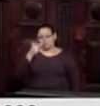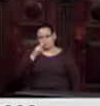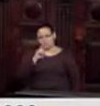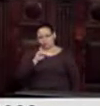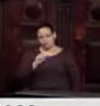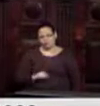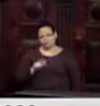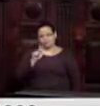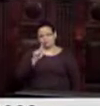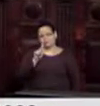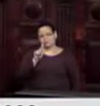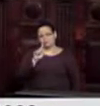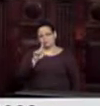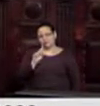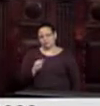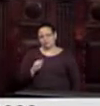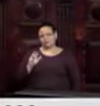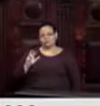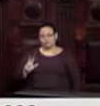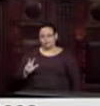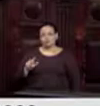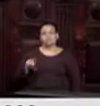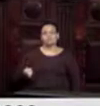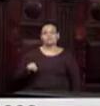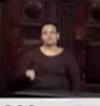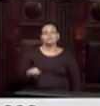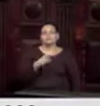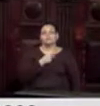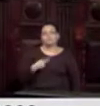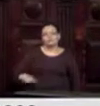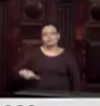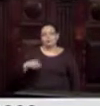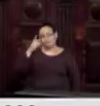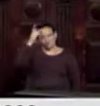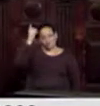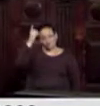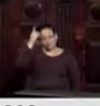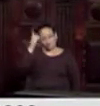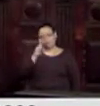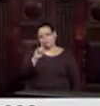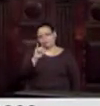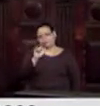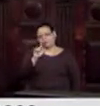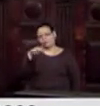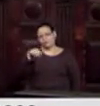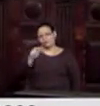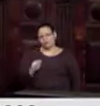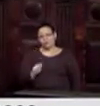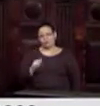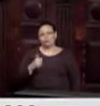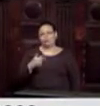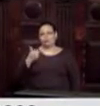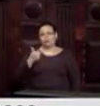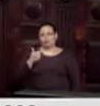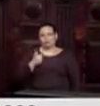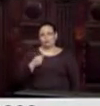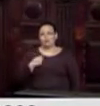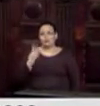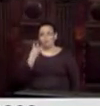presidente Dilma. 4 eleições sucessivas em que o povo